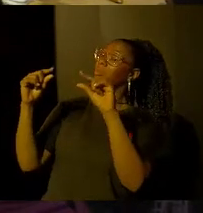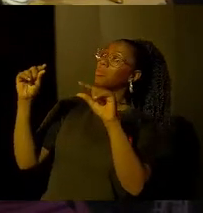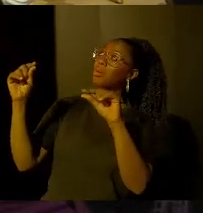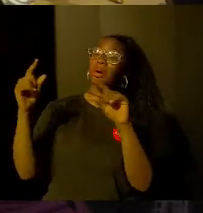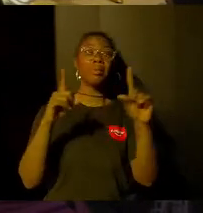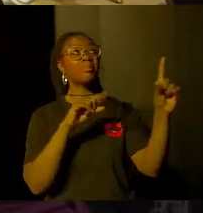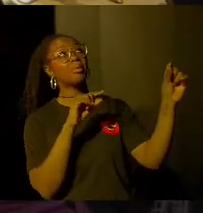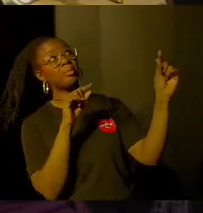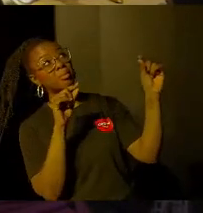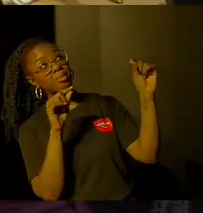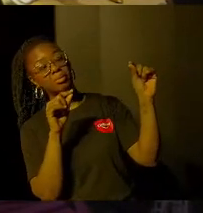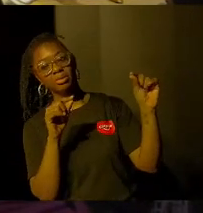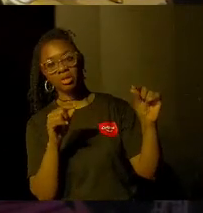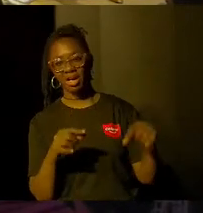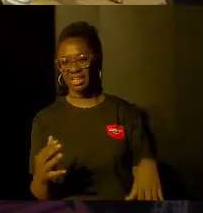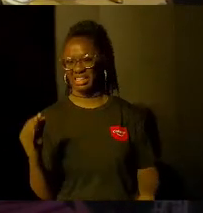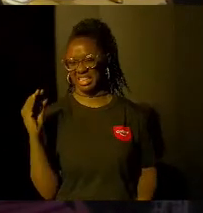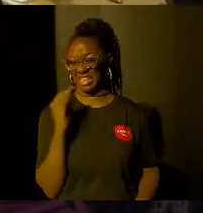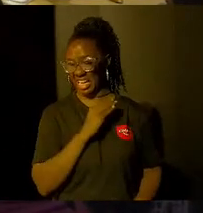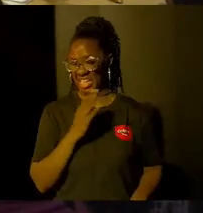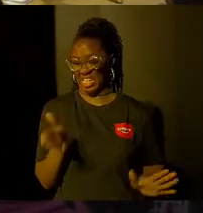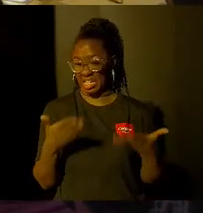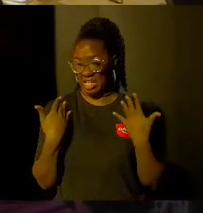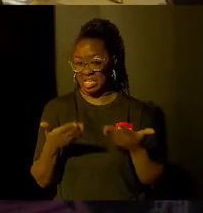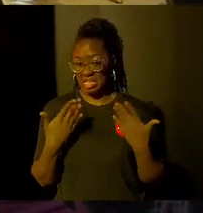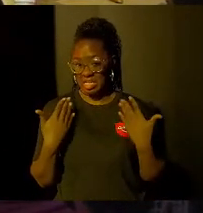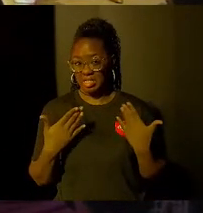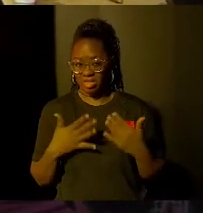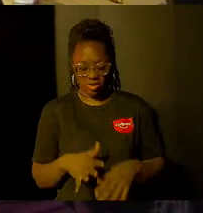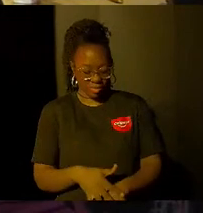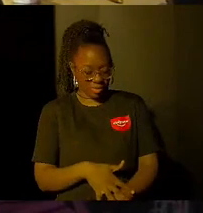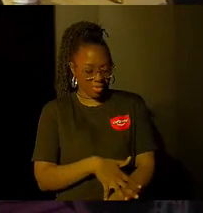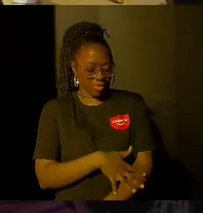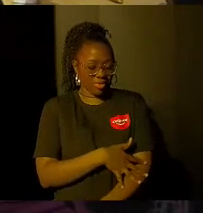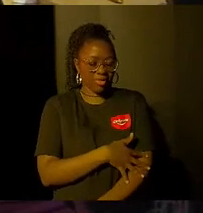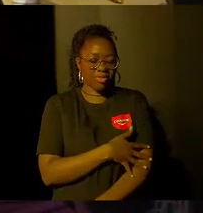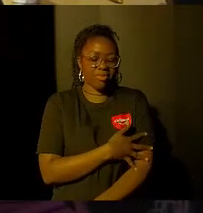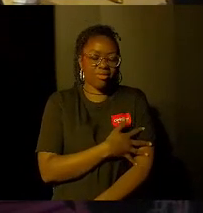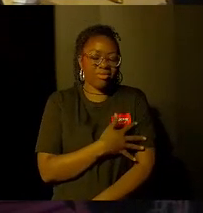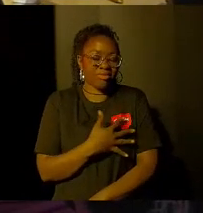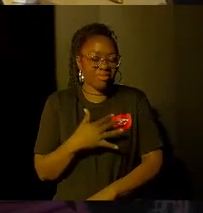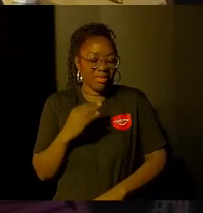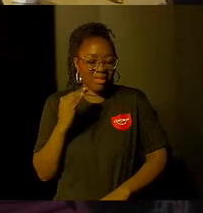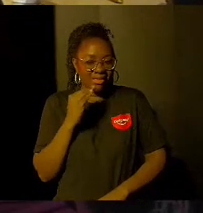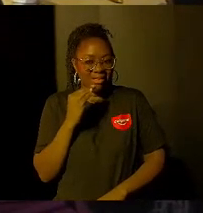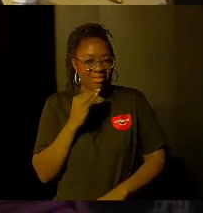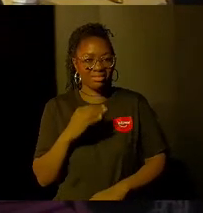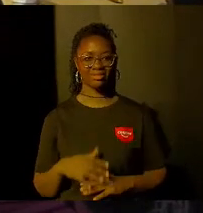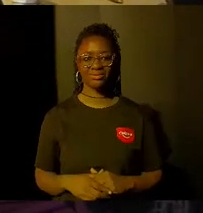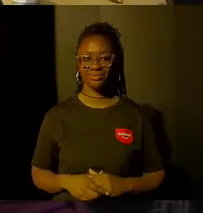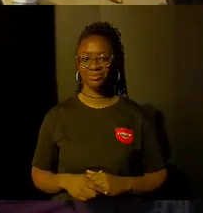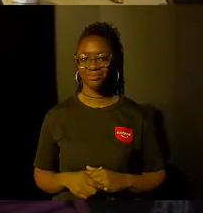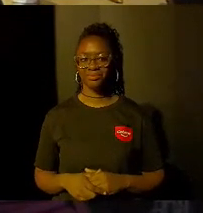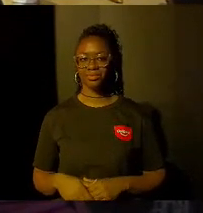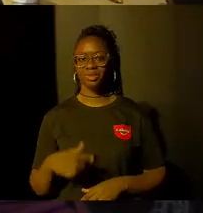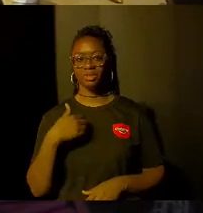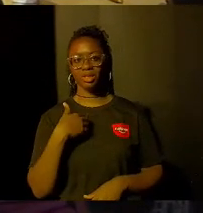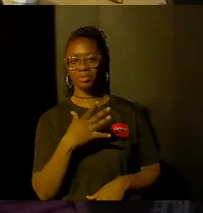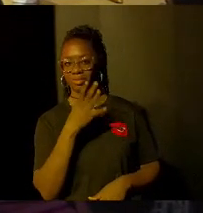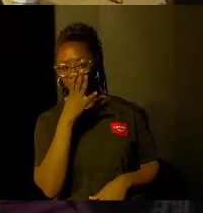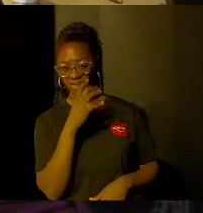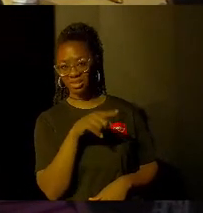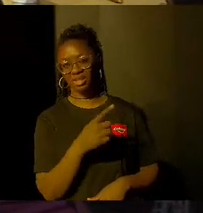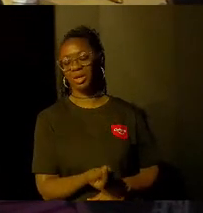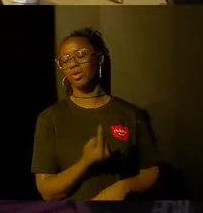que o sol esquentava para valer e tingir mais um pouco a sua pele sempre bronzeada eu tinha impressão de que esse era o